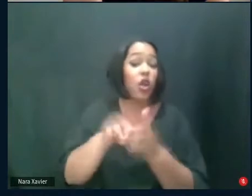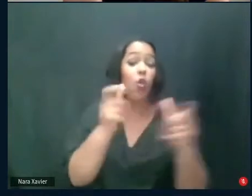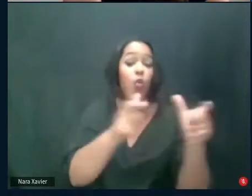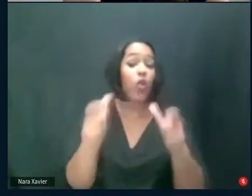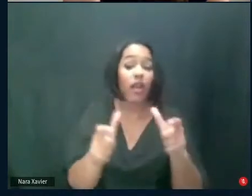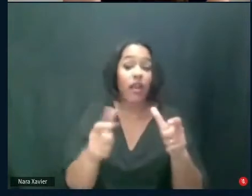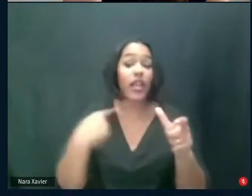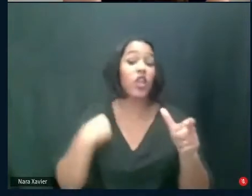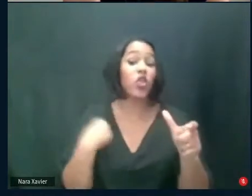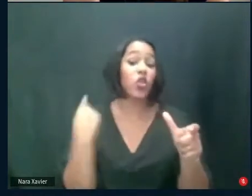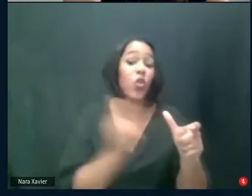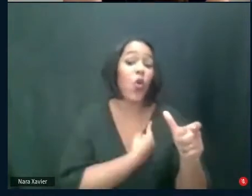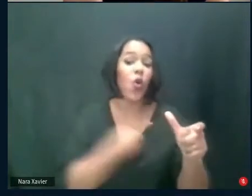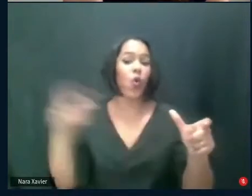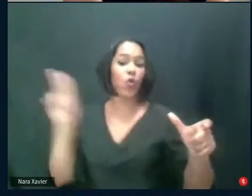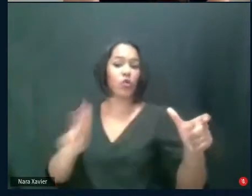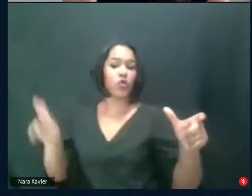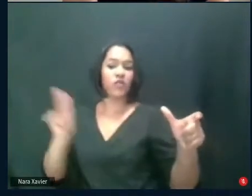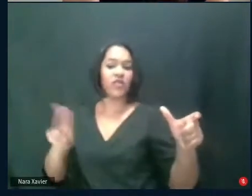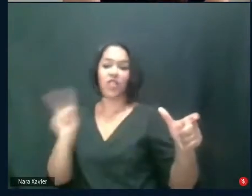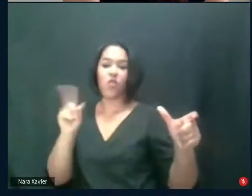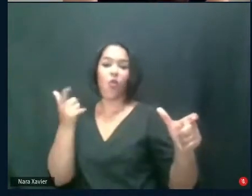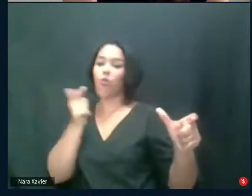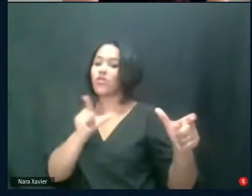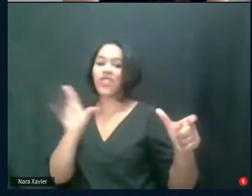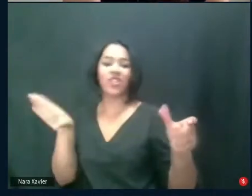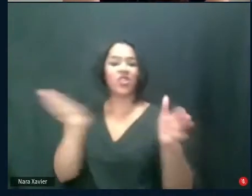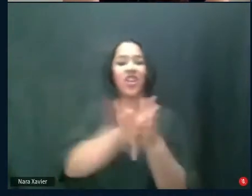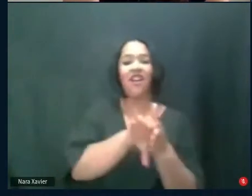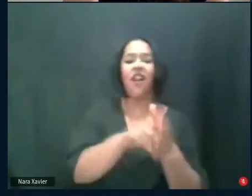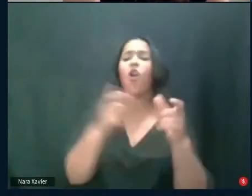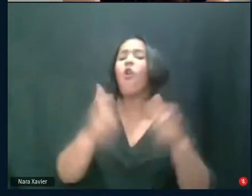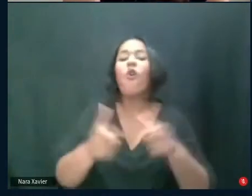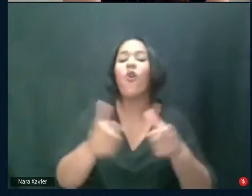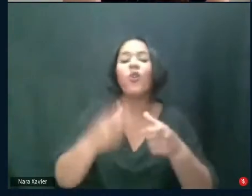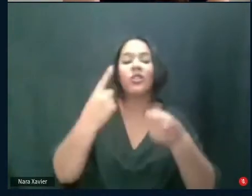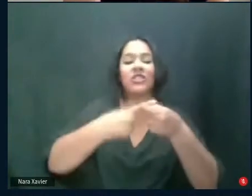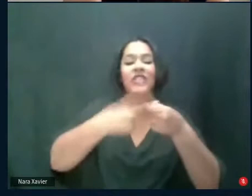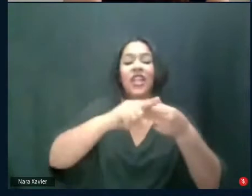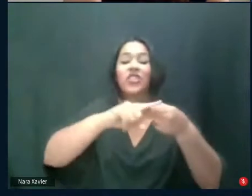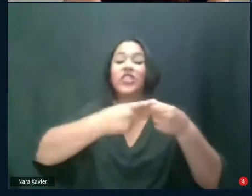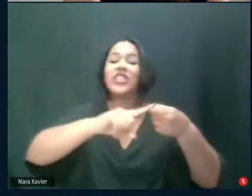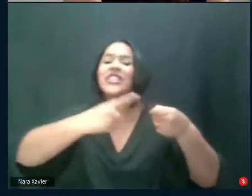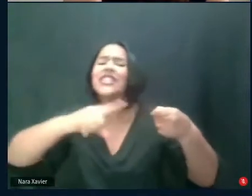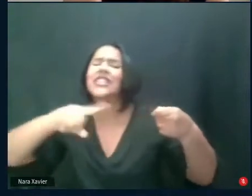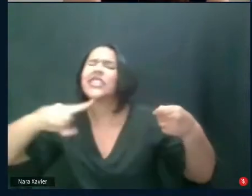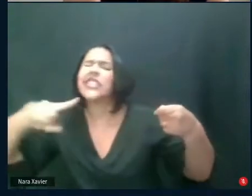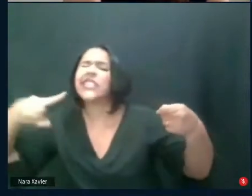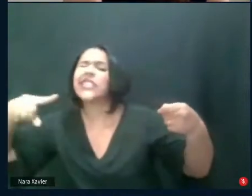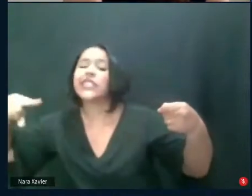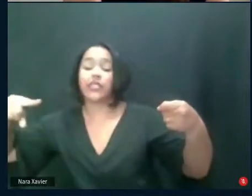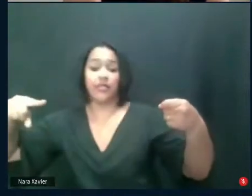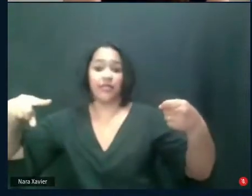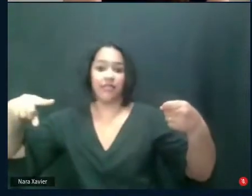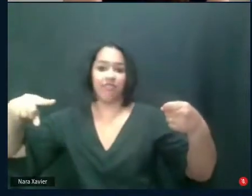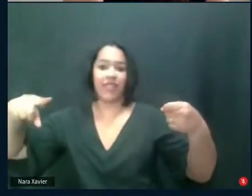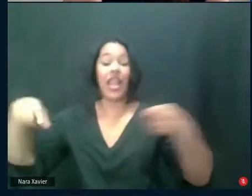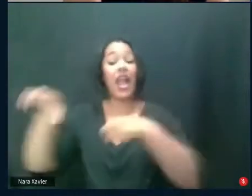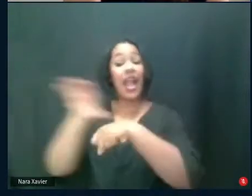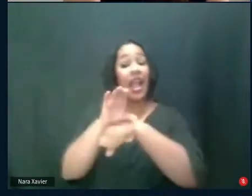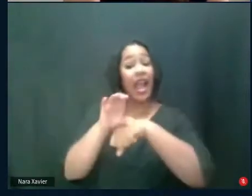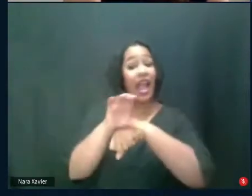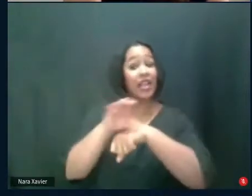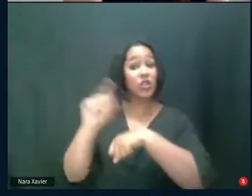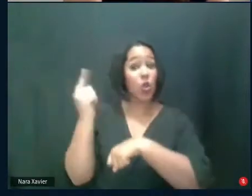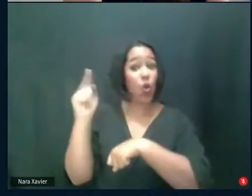que as universidades não chegam, que é o interior. O CAES Goiânia, a gente sabe, eles vão para o interior, eles dão aula